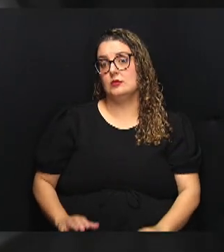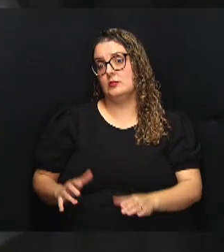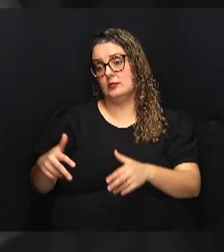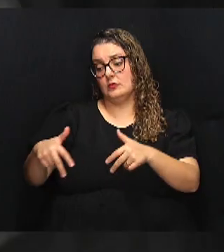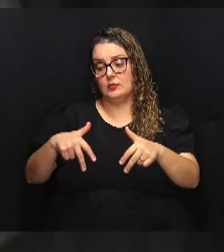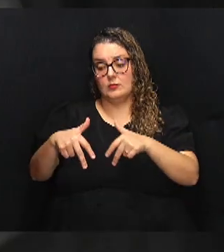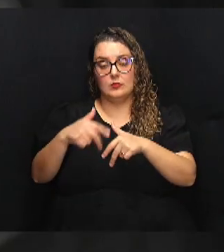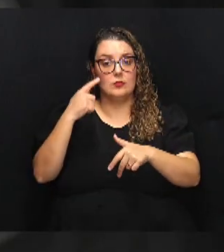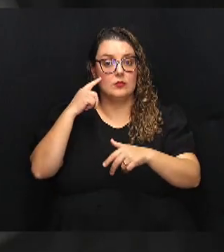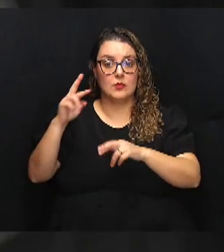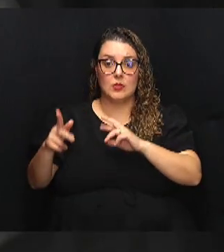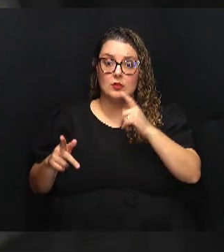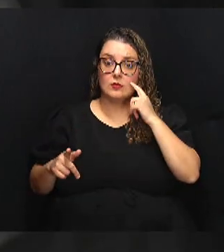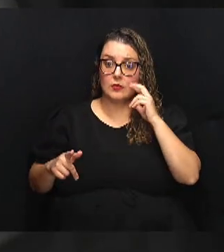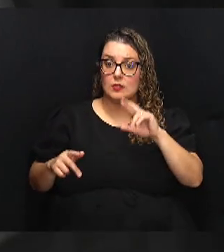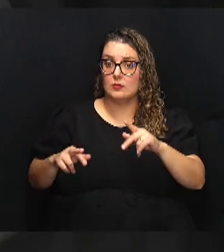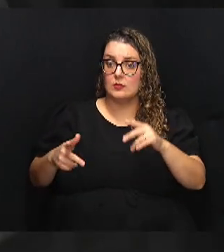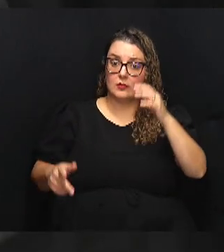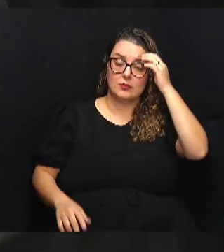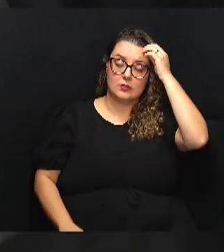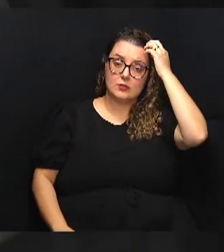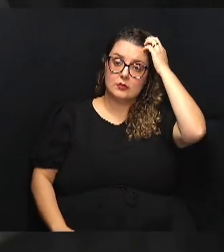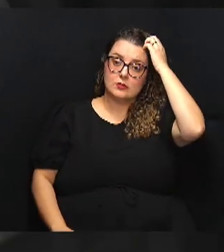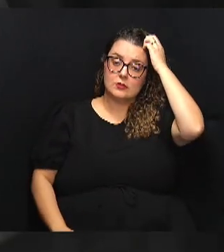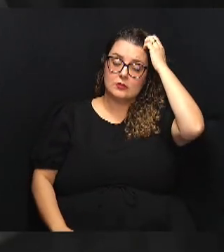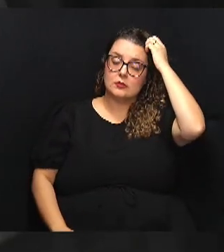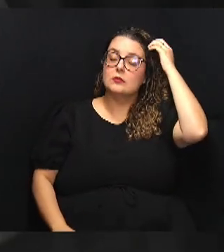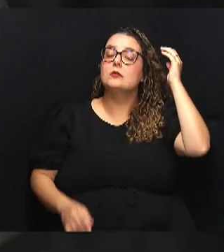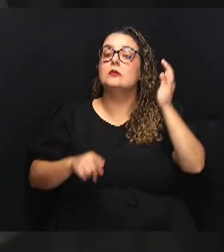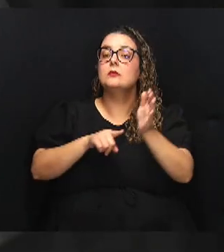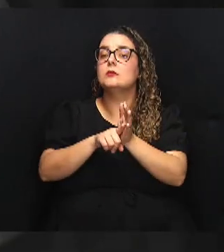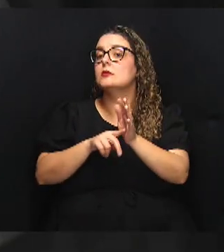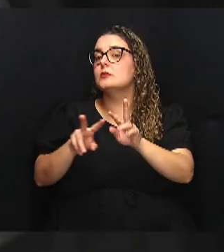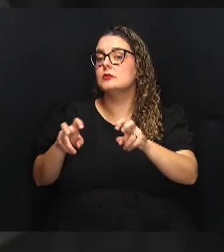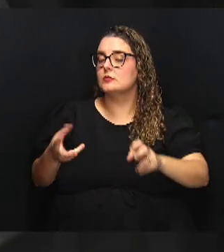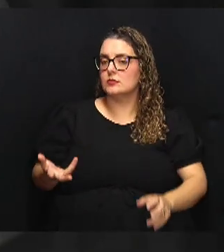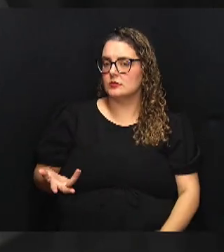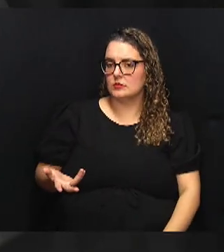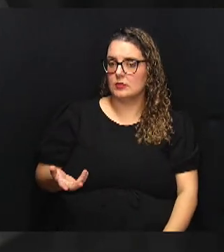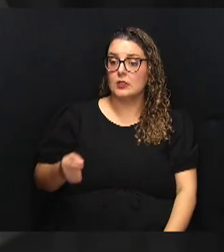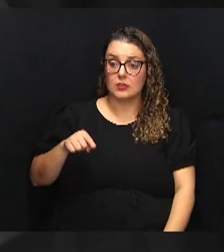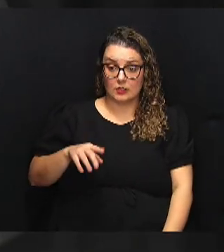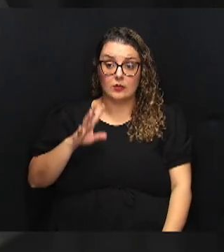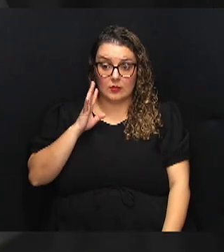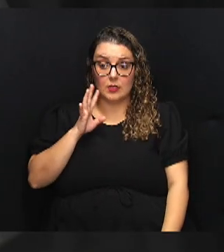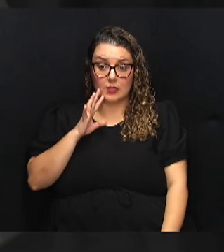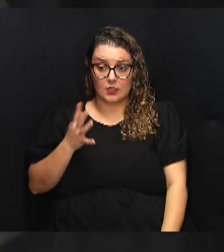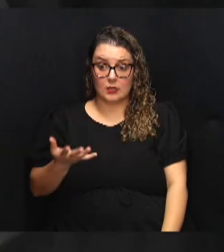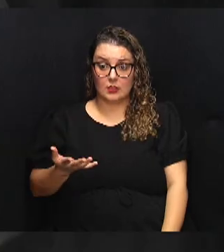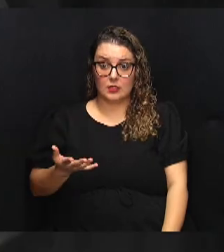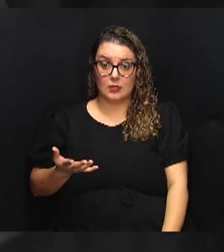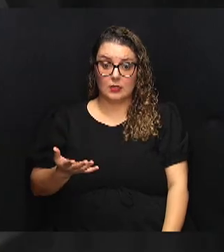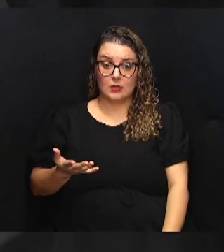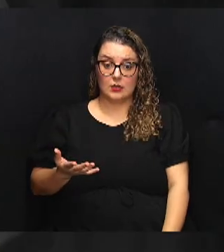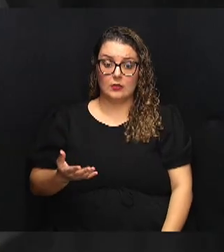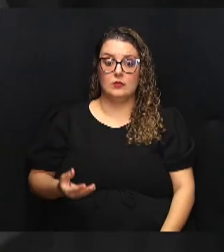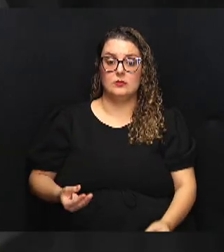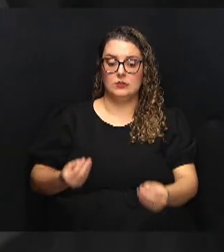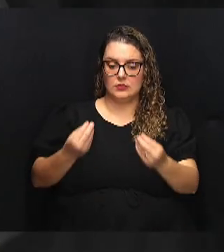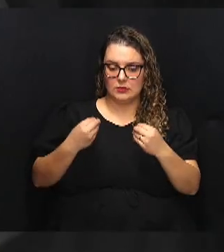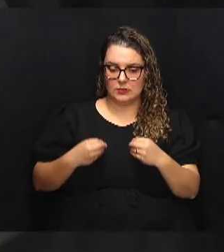pensam diferente, mas que vocês vão pesquisar sobre um determinado tema. Então isso é muito bacana, né? Você traz